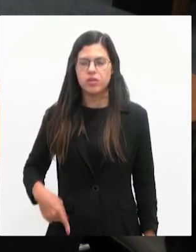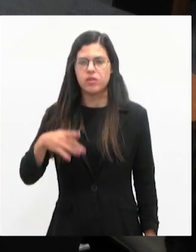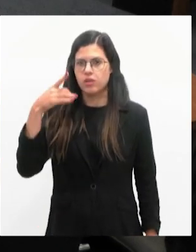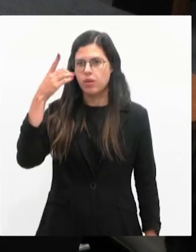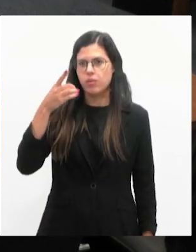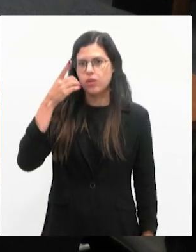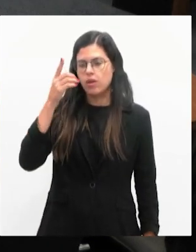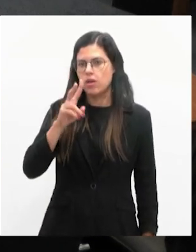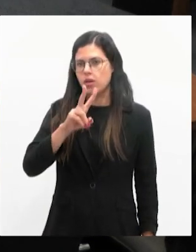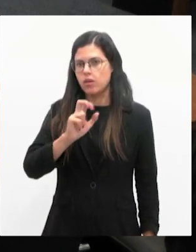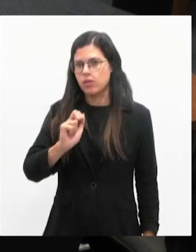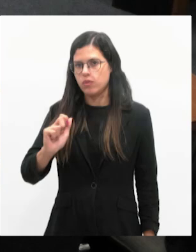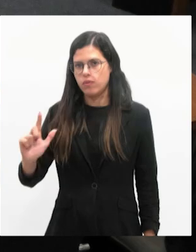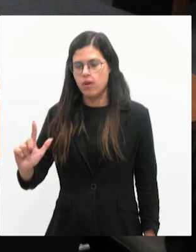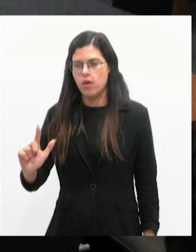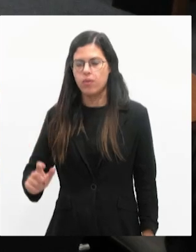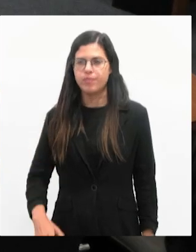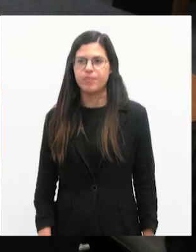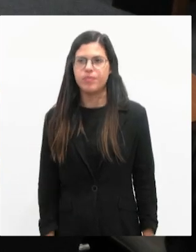deputado Valda Ceasa,